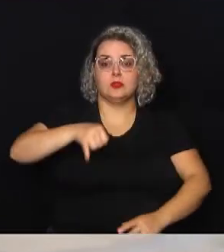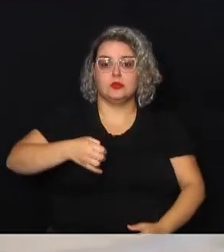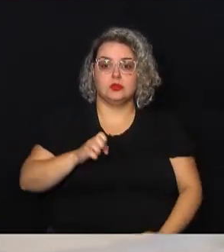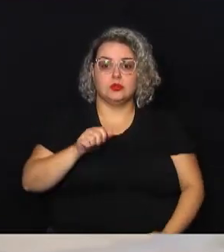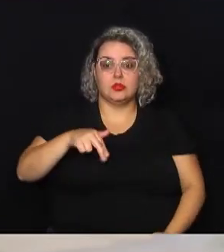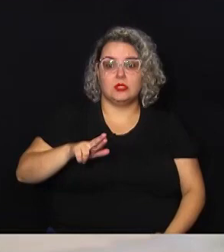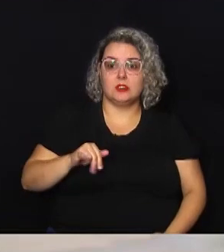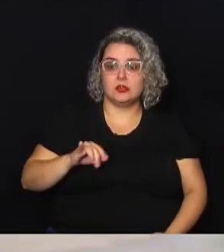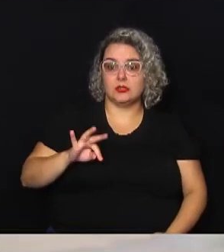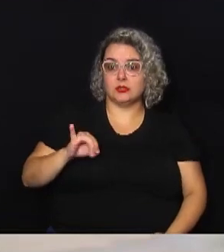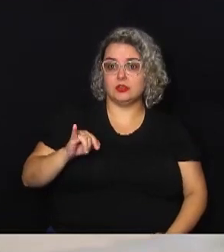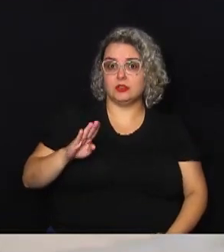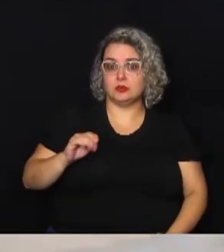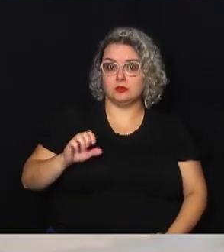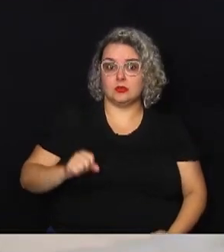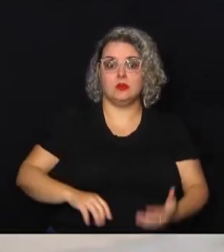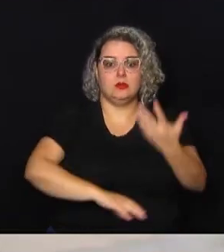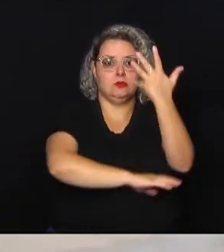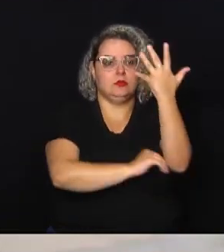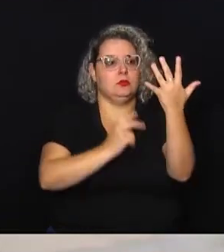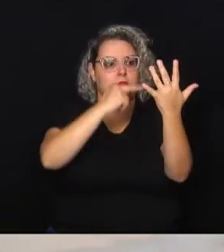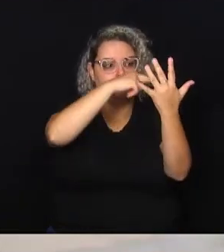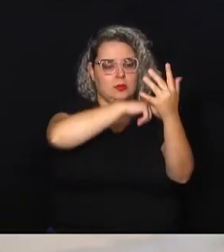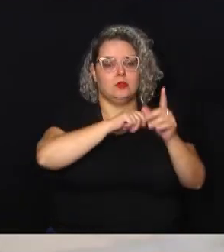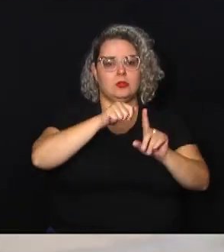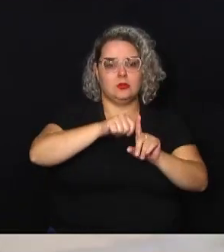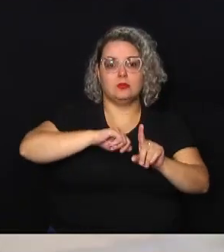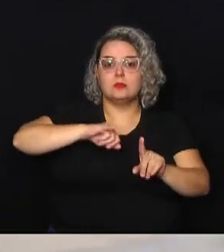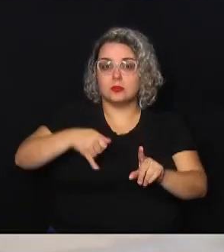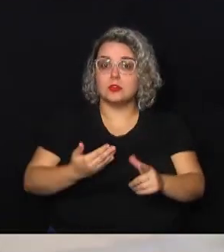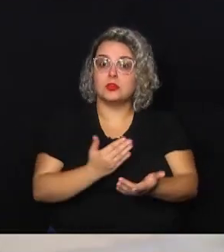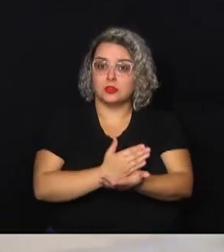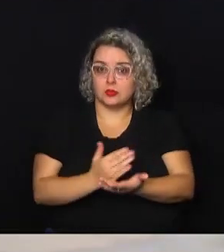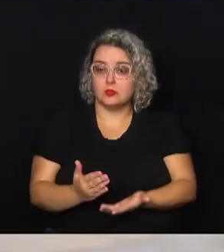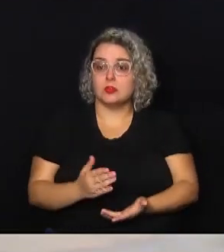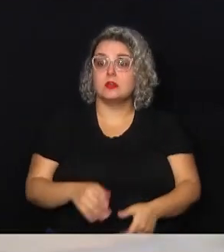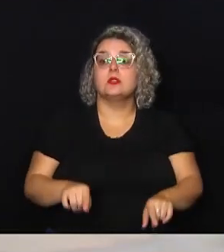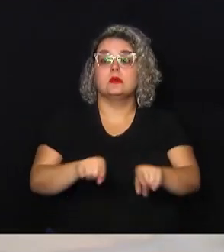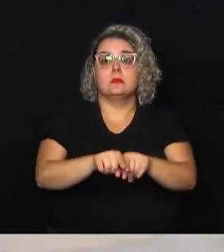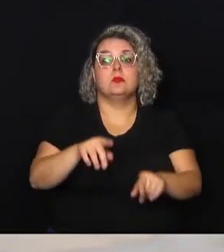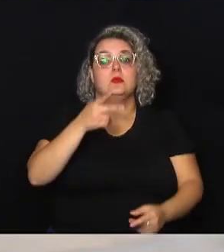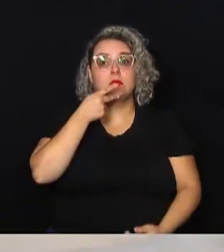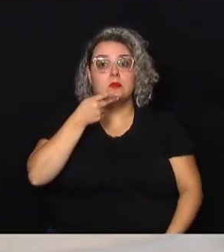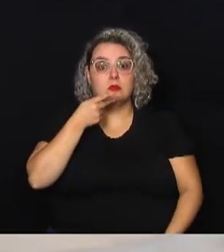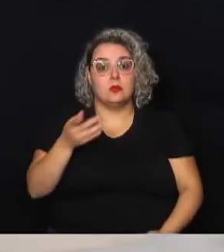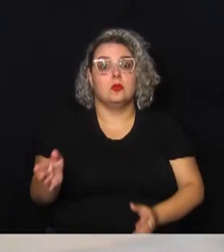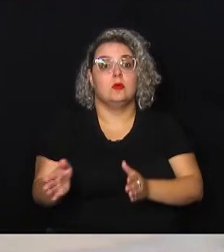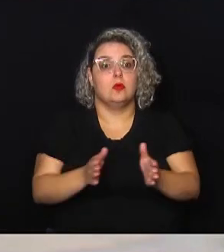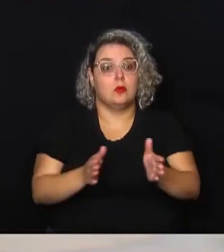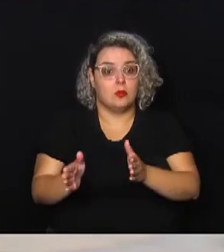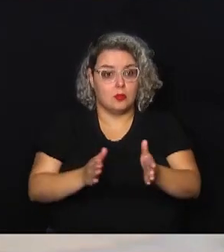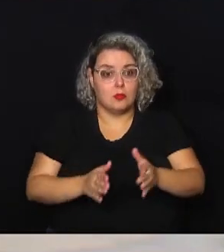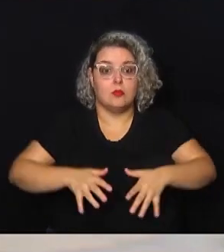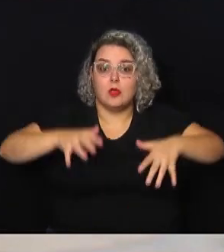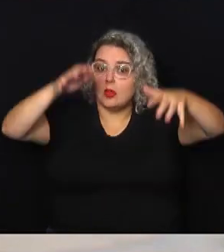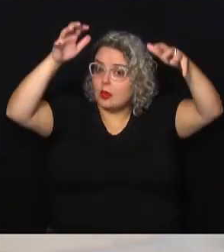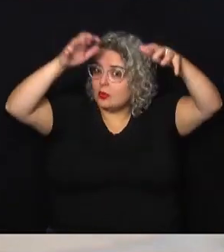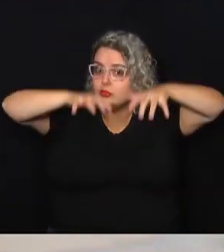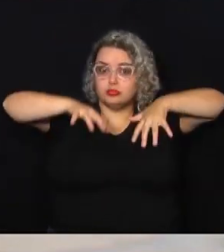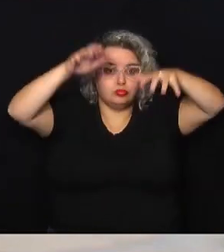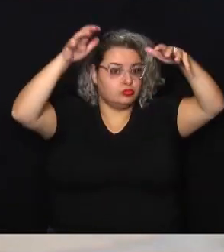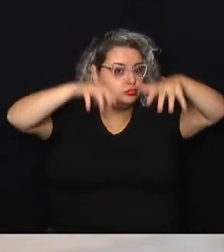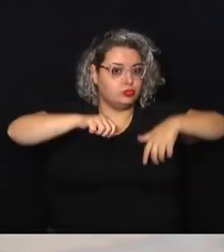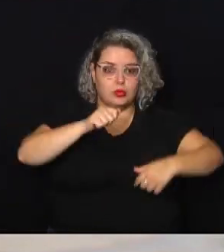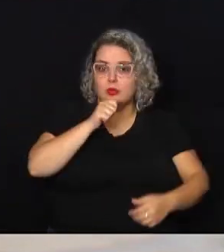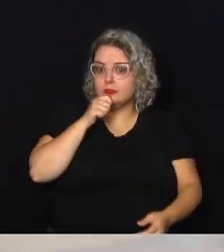poda já foi realizada no começo do mês de janeiro ele também ressaltou que o período chuvoso ainda não encerrou